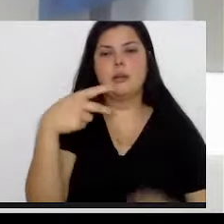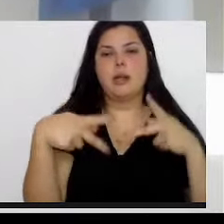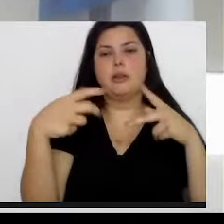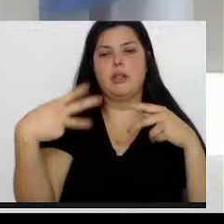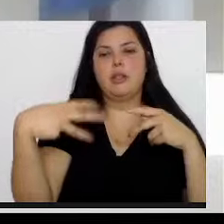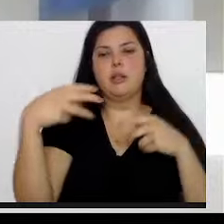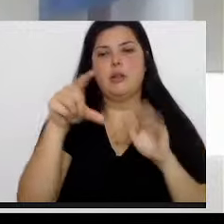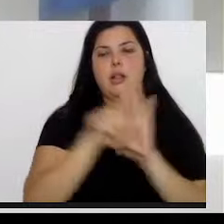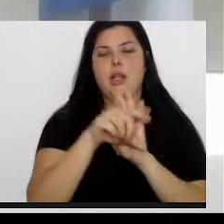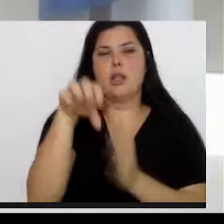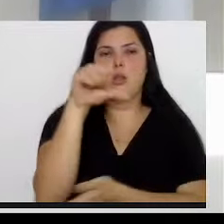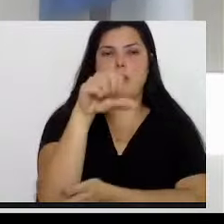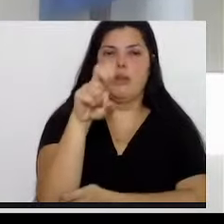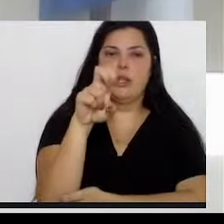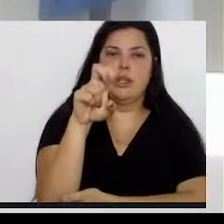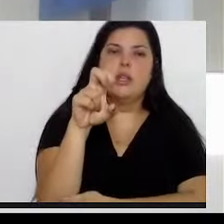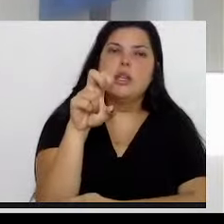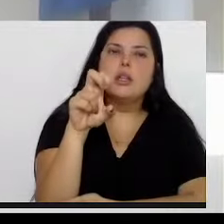9.504